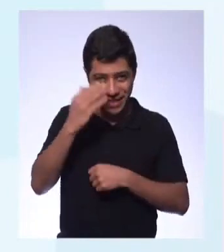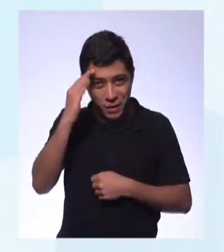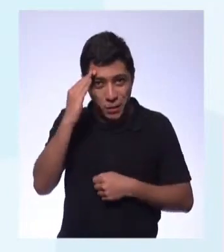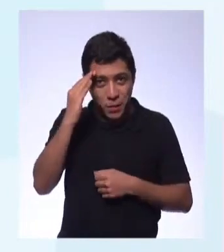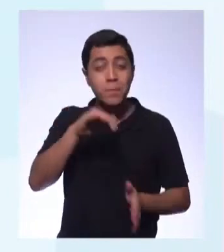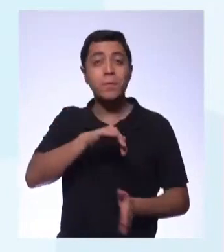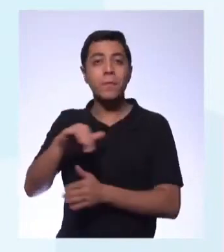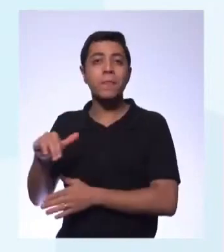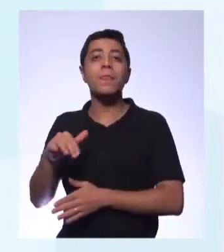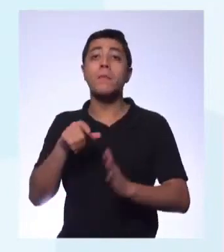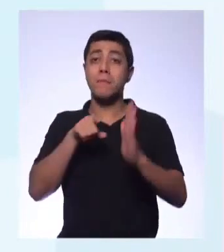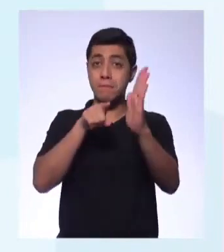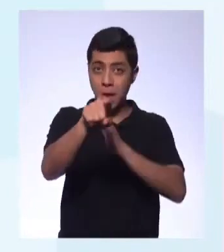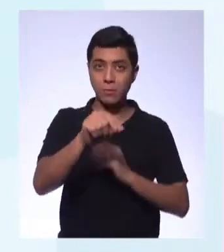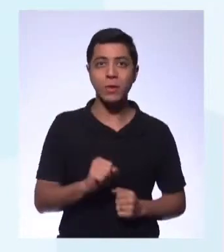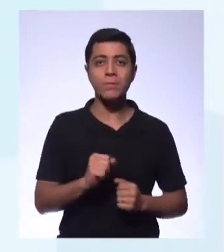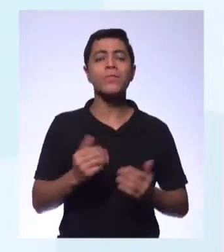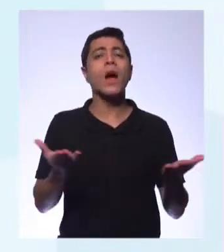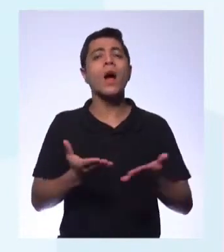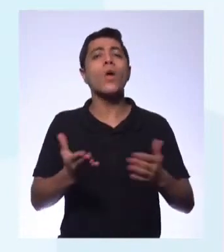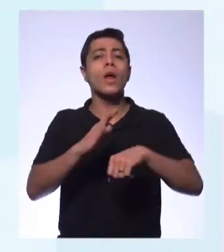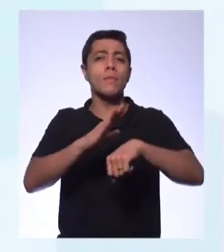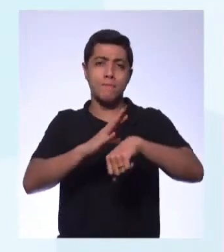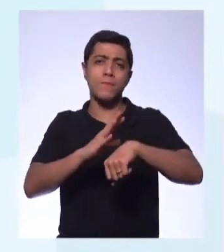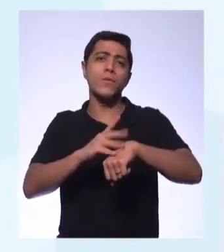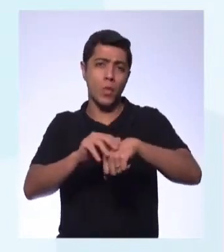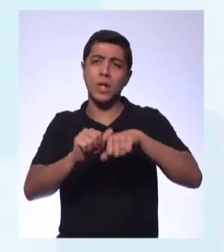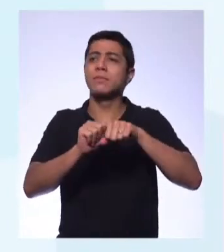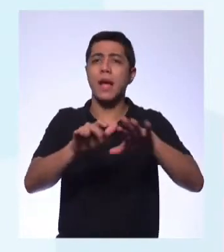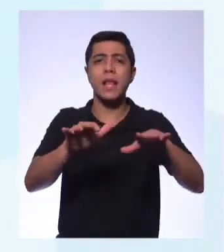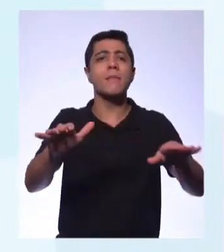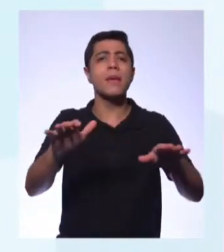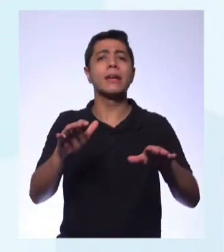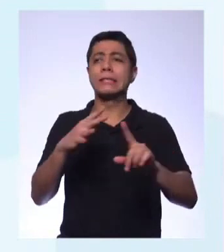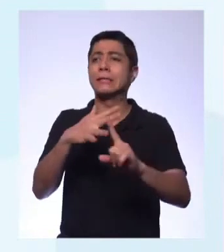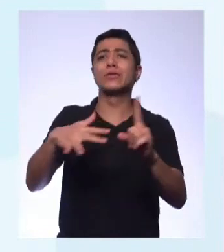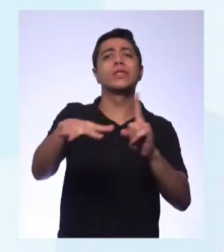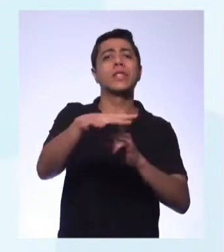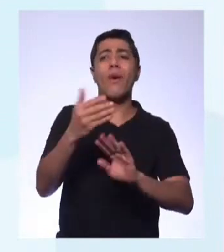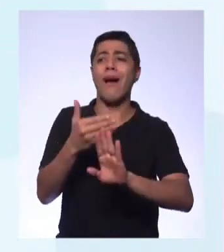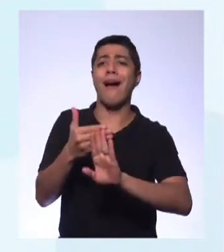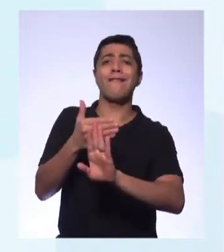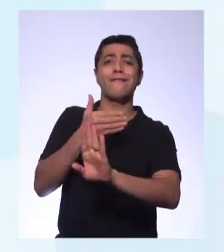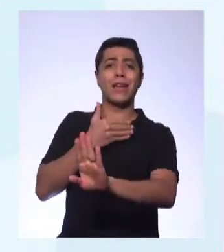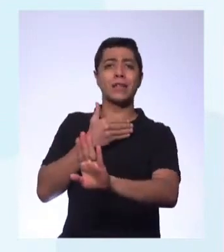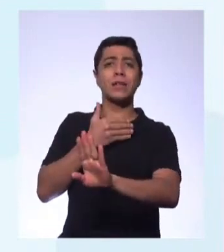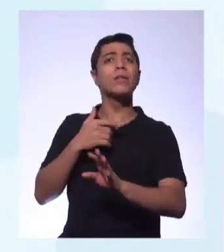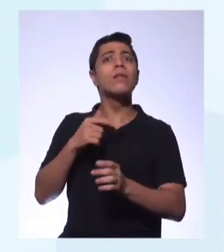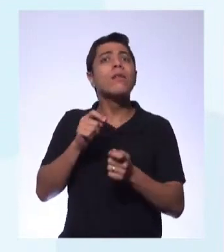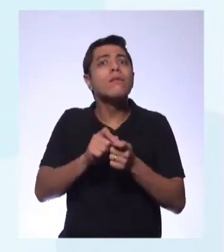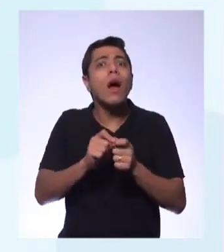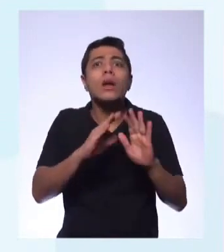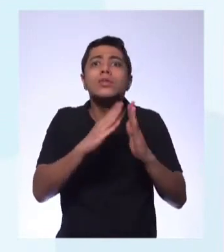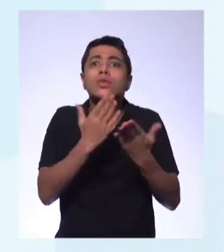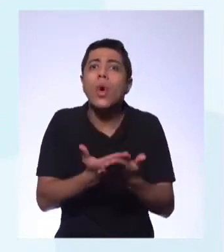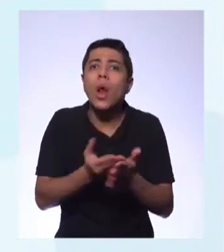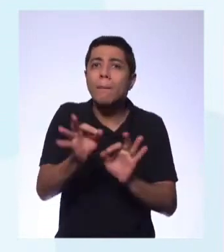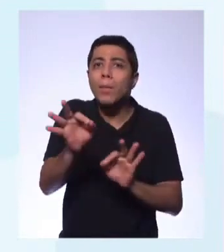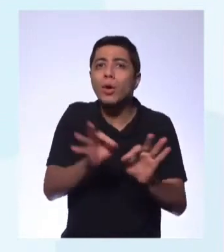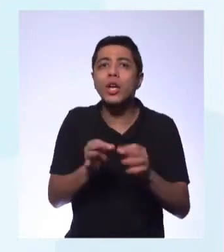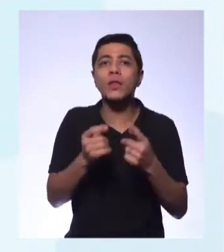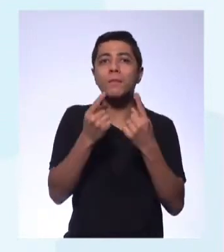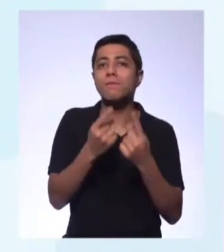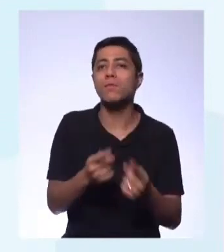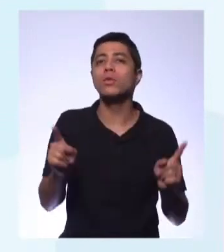está vivenciando. Como pode acontecer a produção e a execução de um projeto artístico musical na escola,